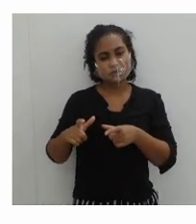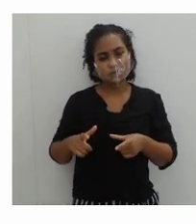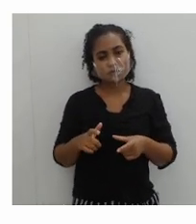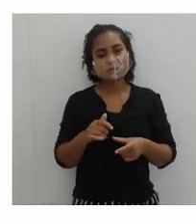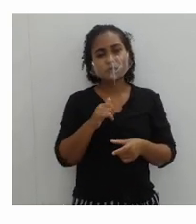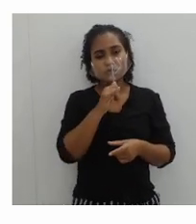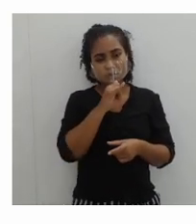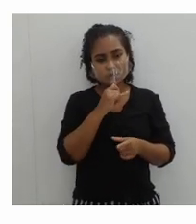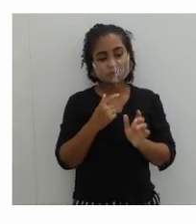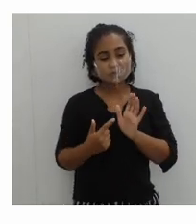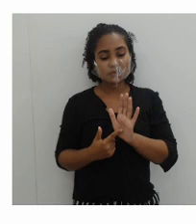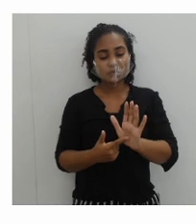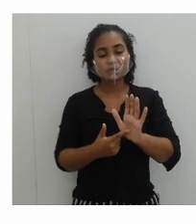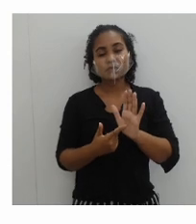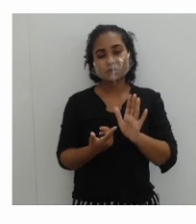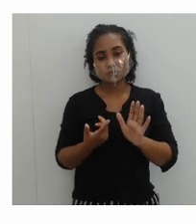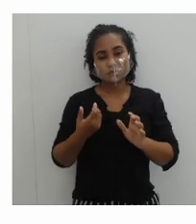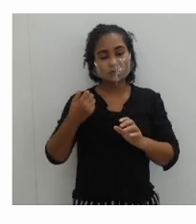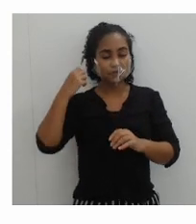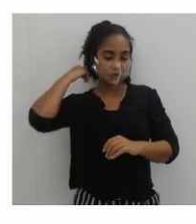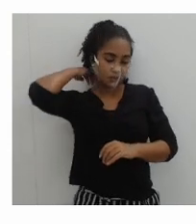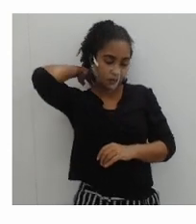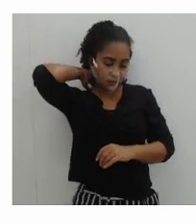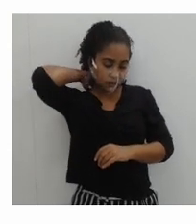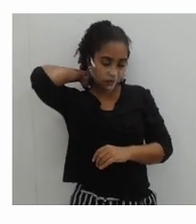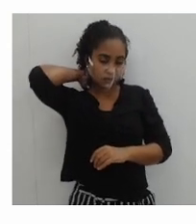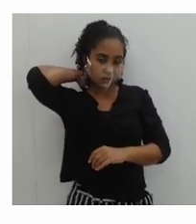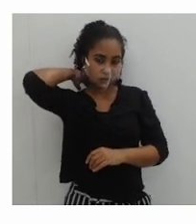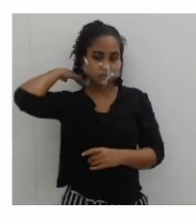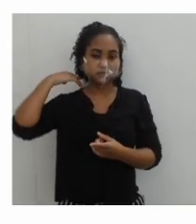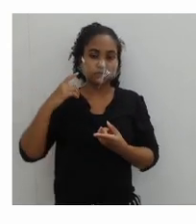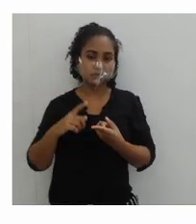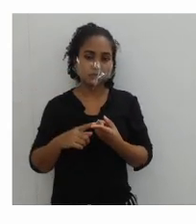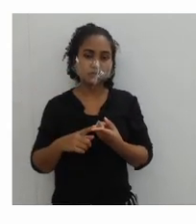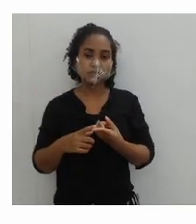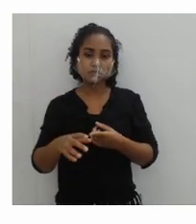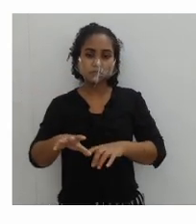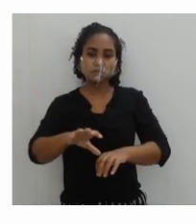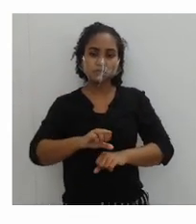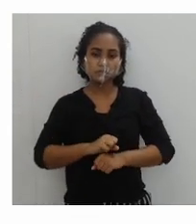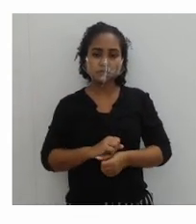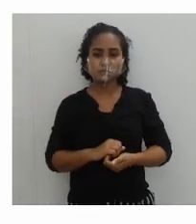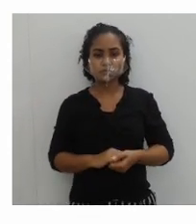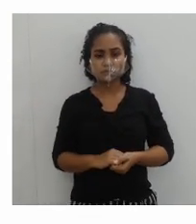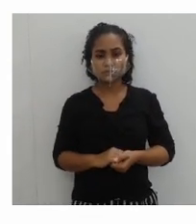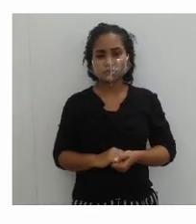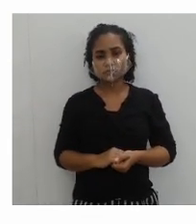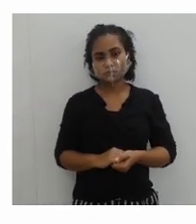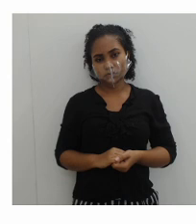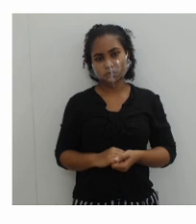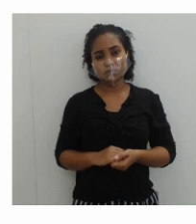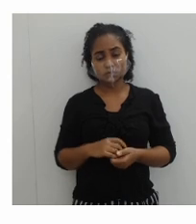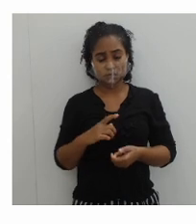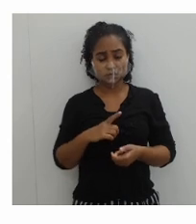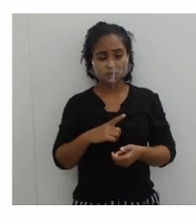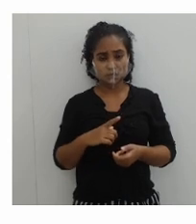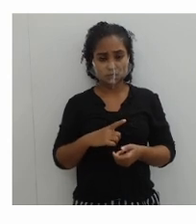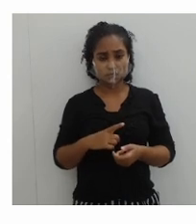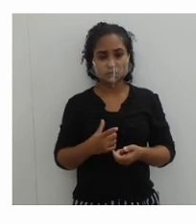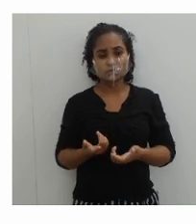de manifestações pulmonares. A transmissão é transmissão direta. É por ingestão dos ovos,